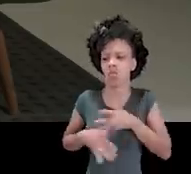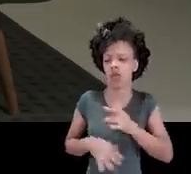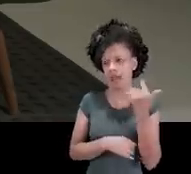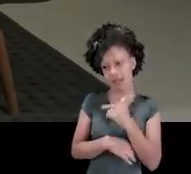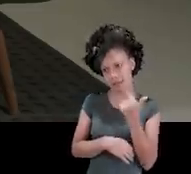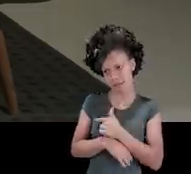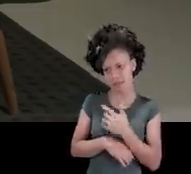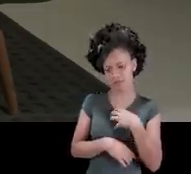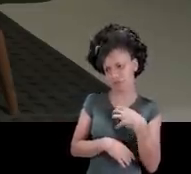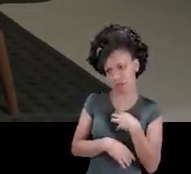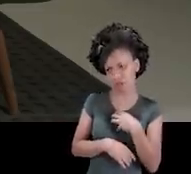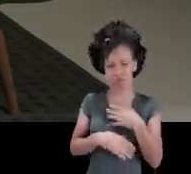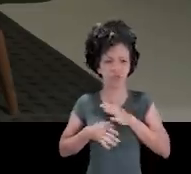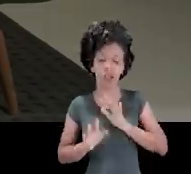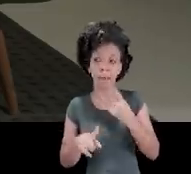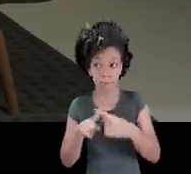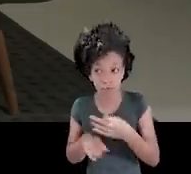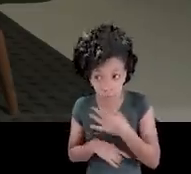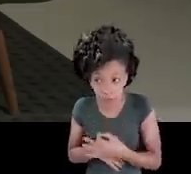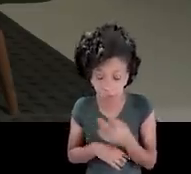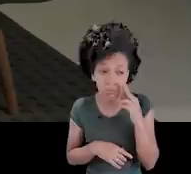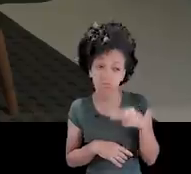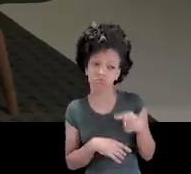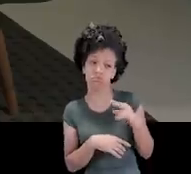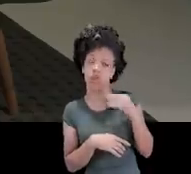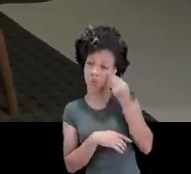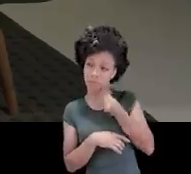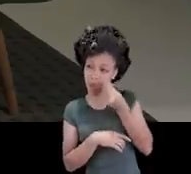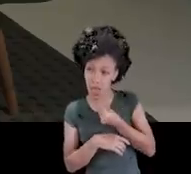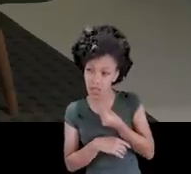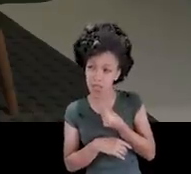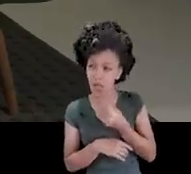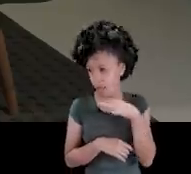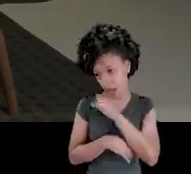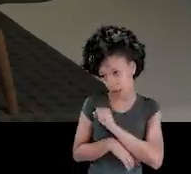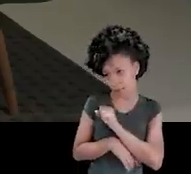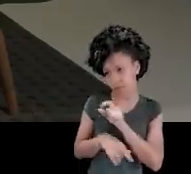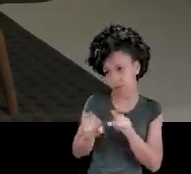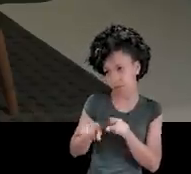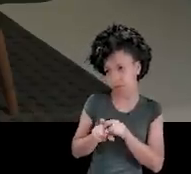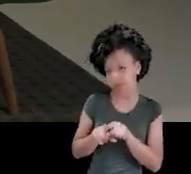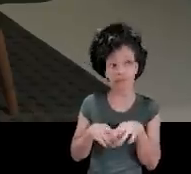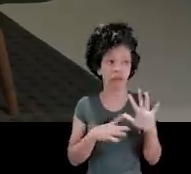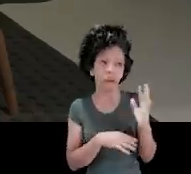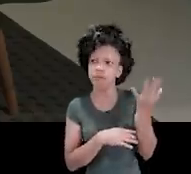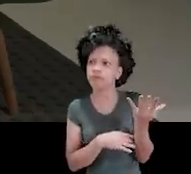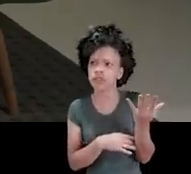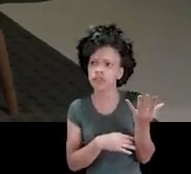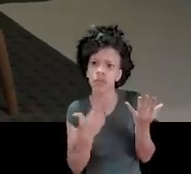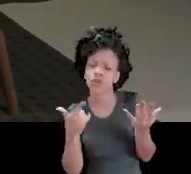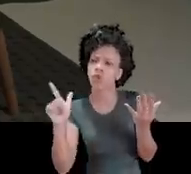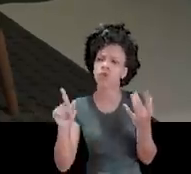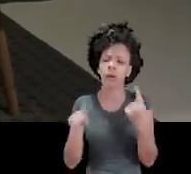condição, você não querer rir do que tá acontecendo aqui. Porque na minha visão, isso daqui tudo é uma pequena experiência, rápida até, do que tá acontecendo fora. Então,